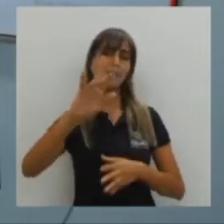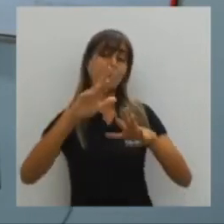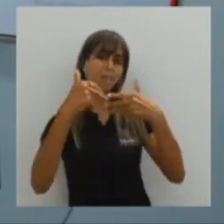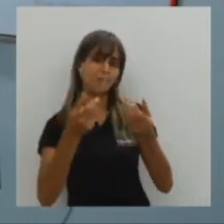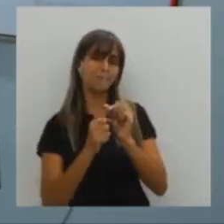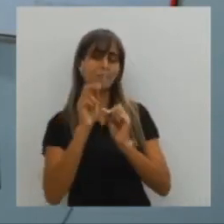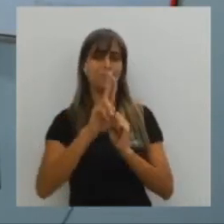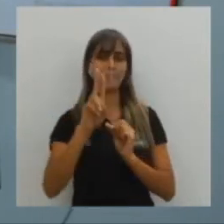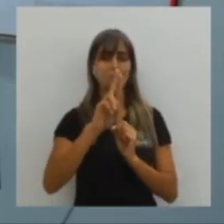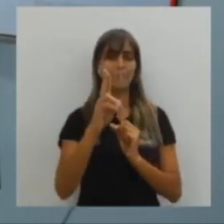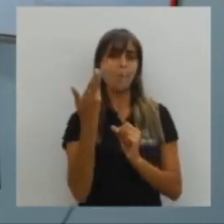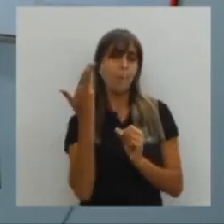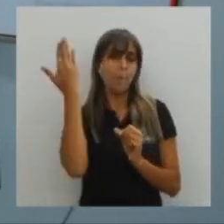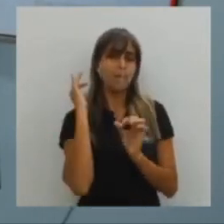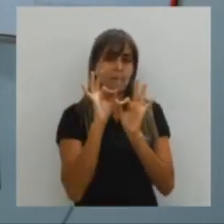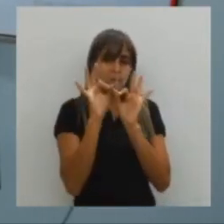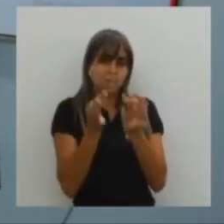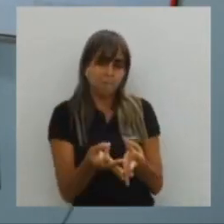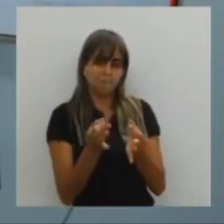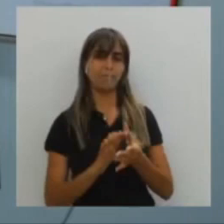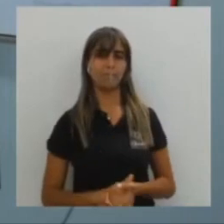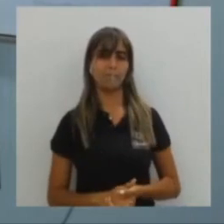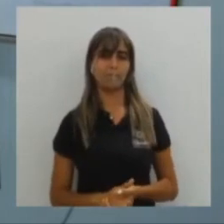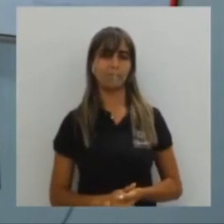quando utilizamos o passado simples?